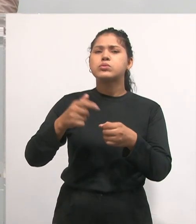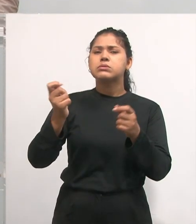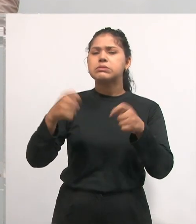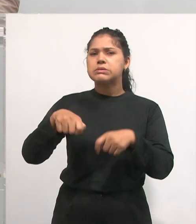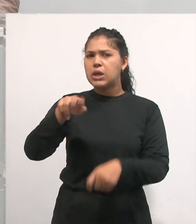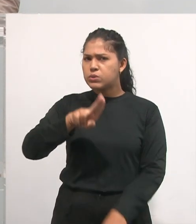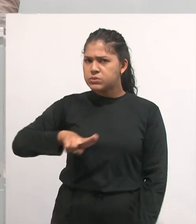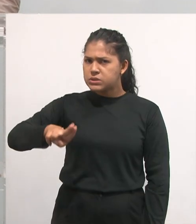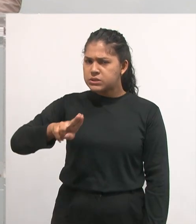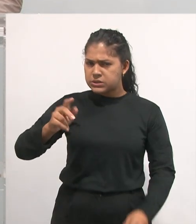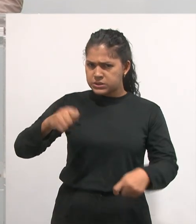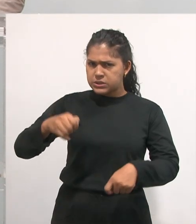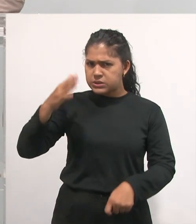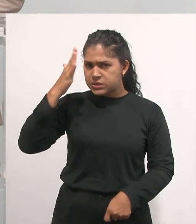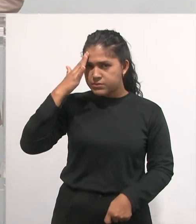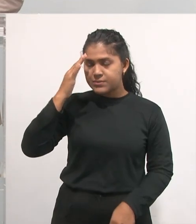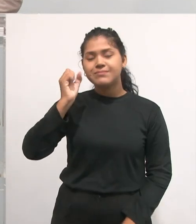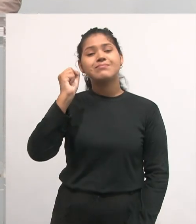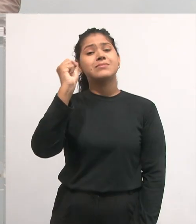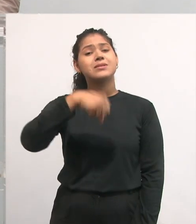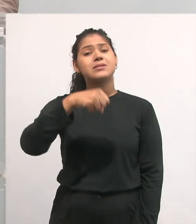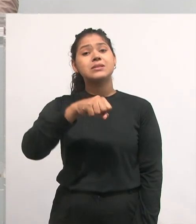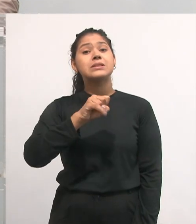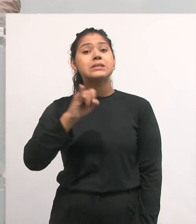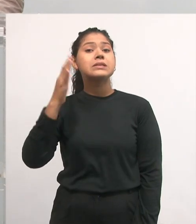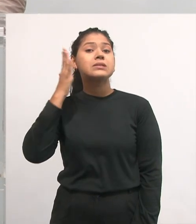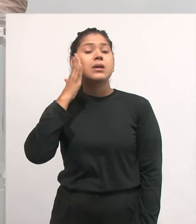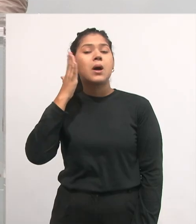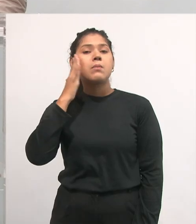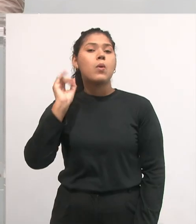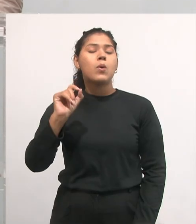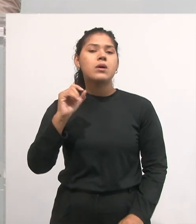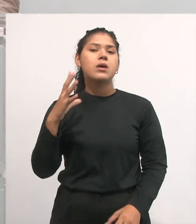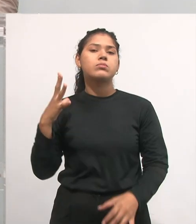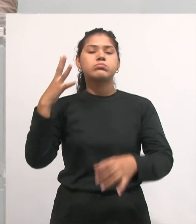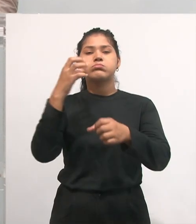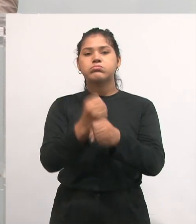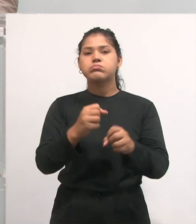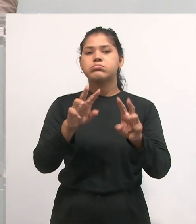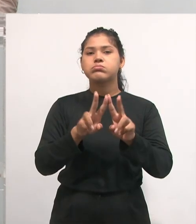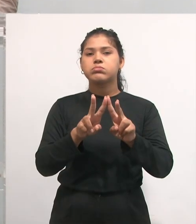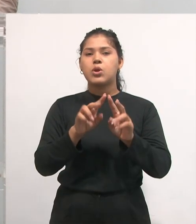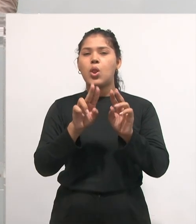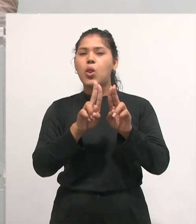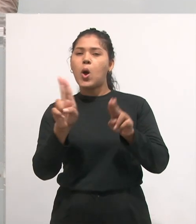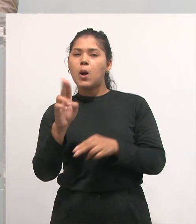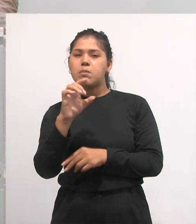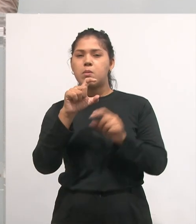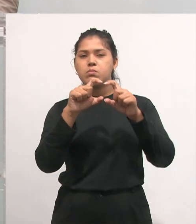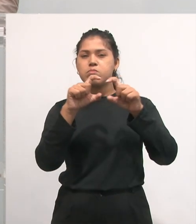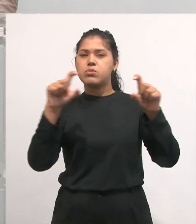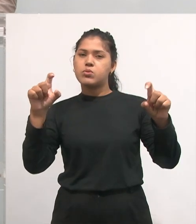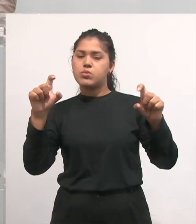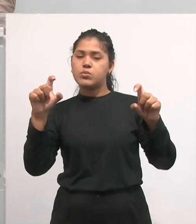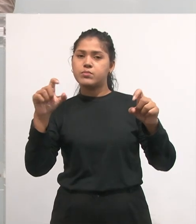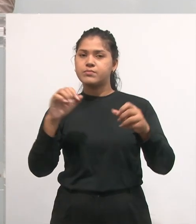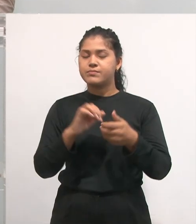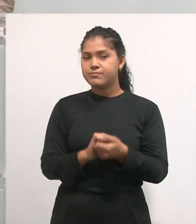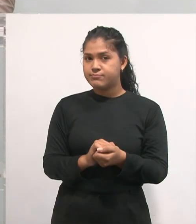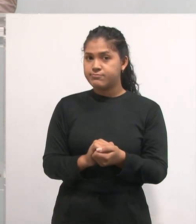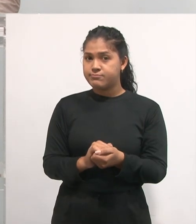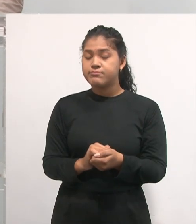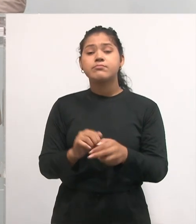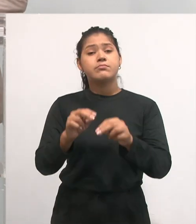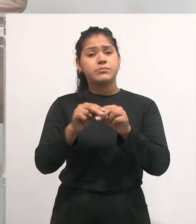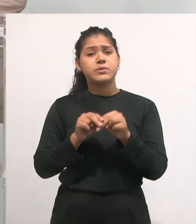para andar os 200 quilômetros? Sim, com essa reta, com essa equação ali de regressão linear. Então, a